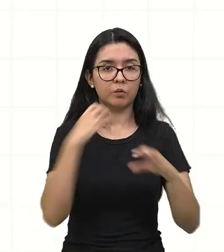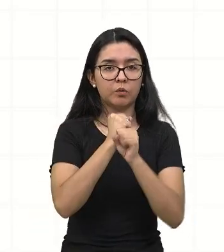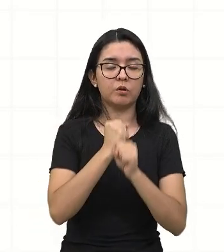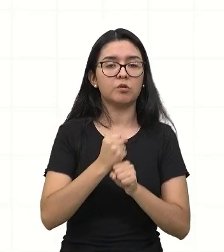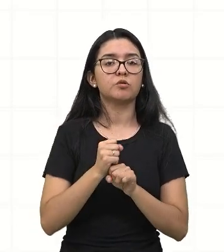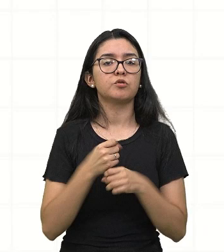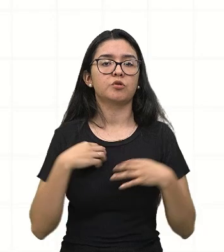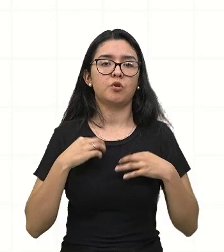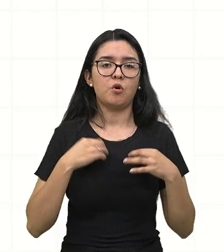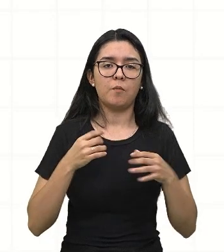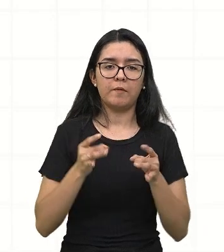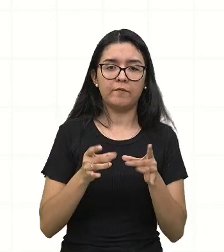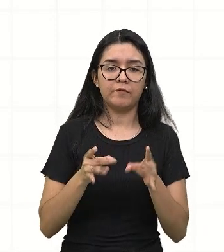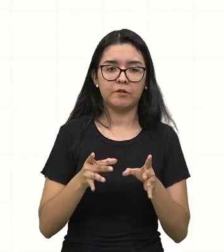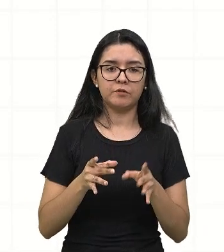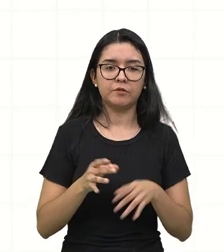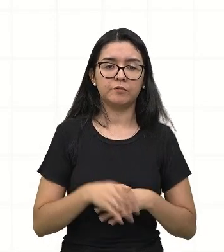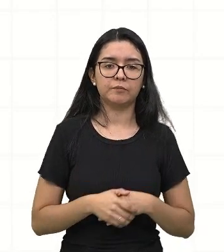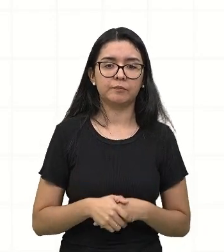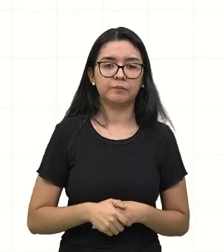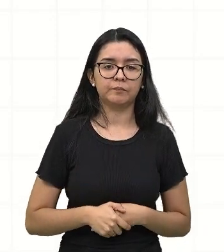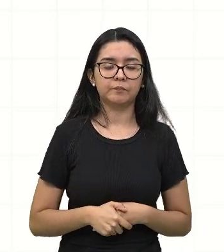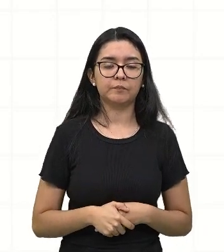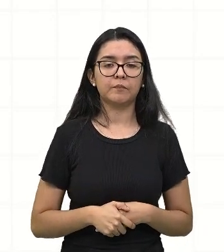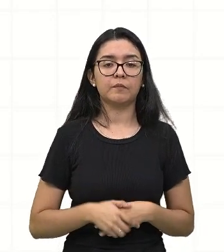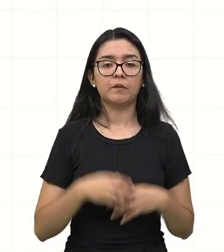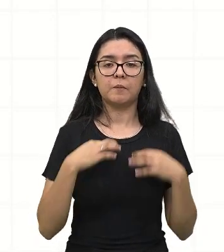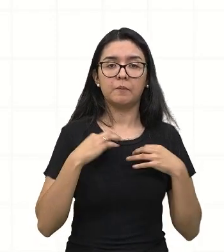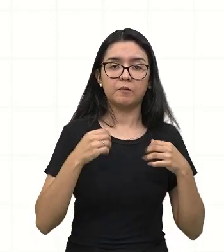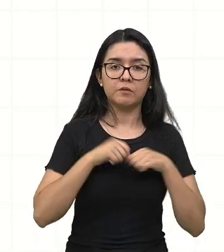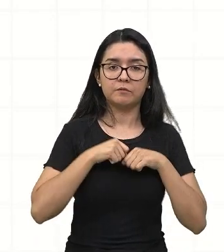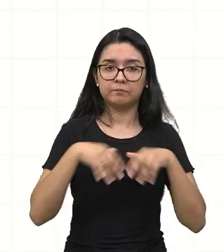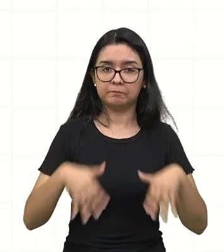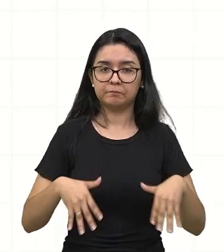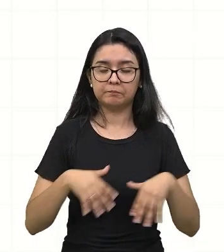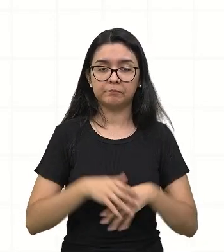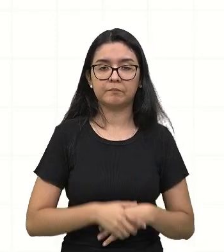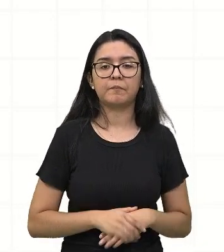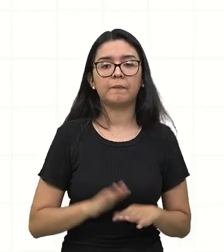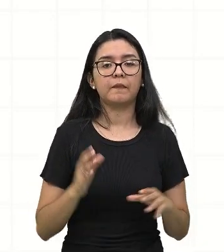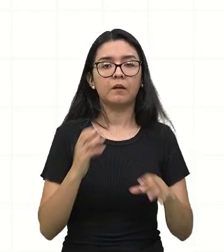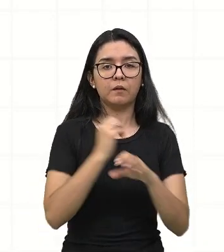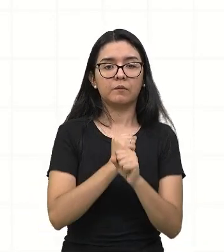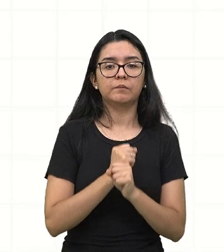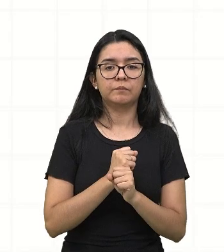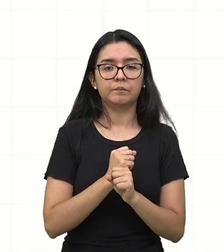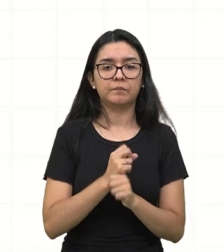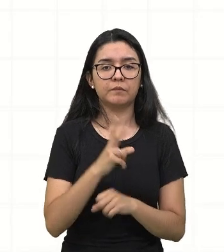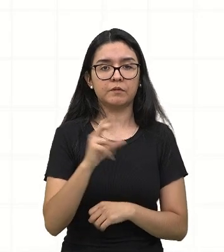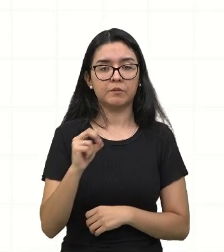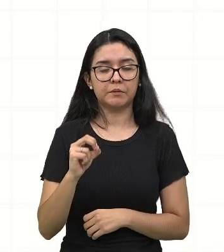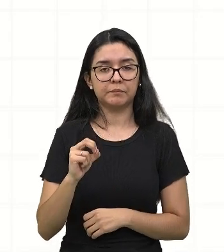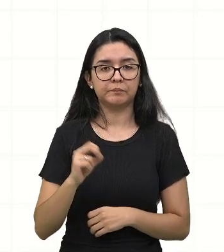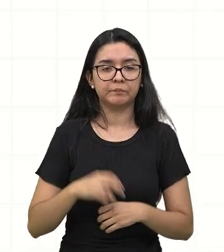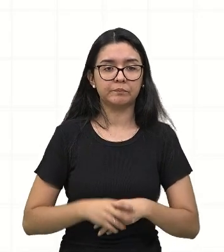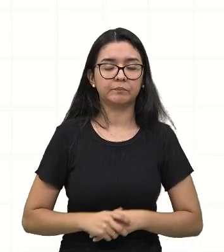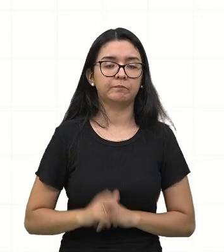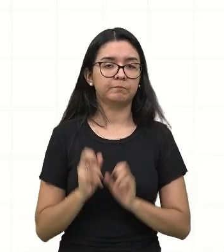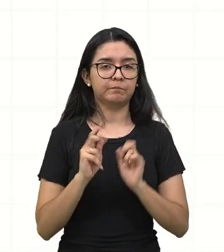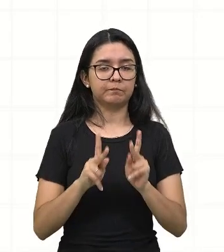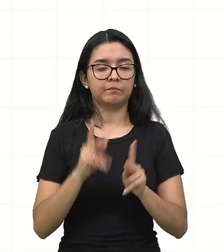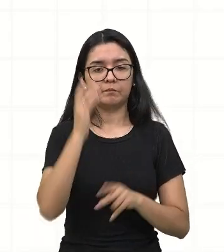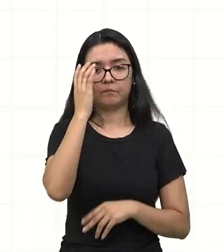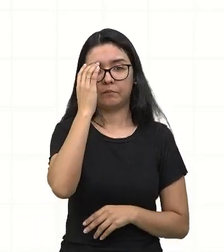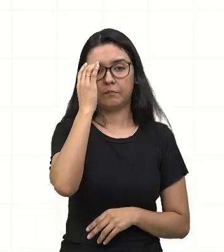roupas vendidas, onde essas roupas são blusas e vestidos, foram um total de 50. Beleza?